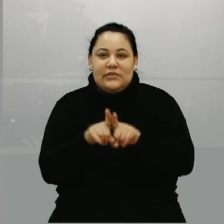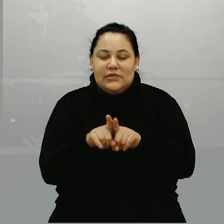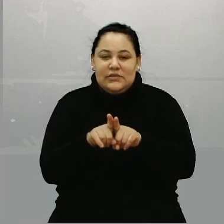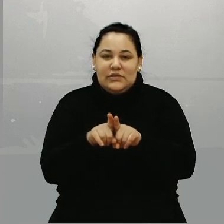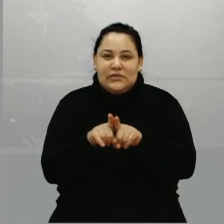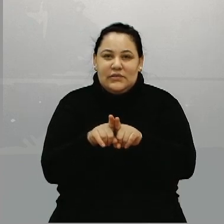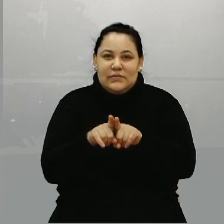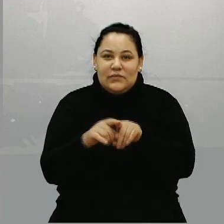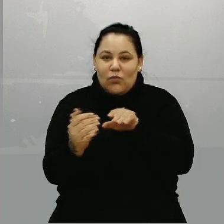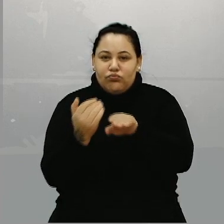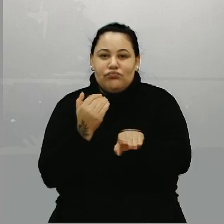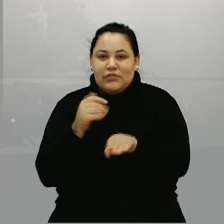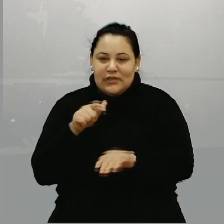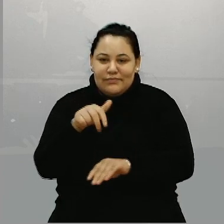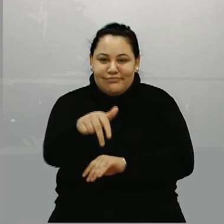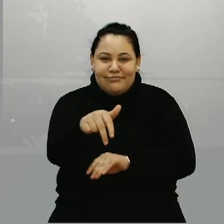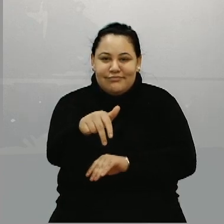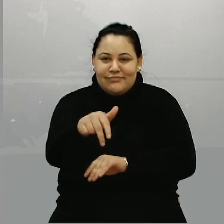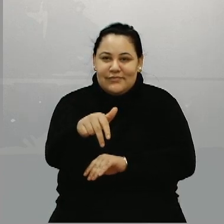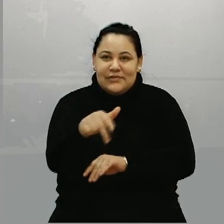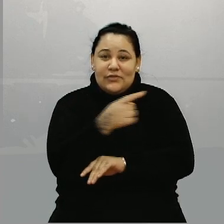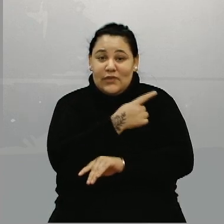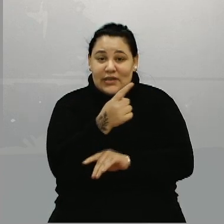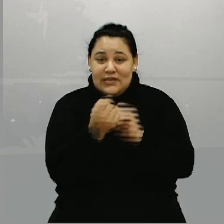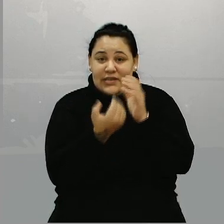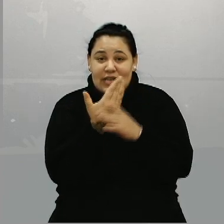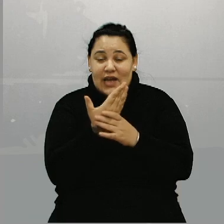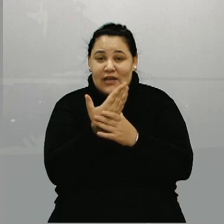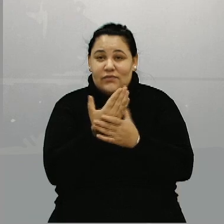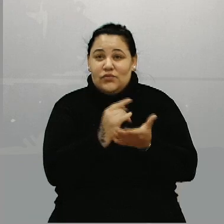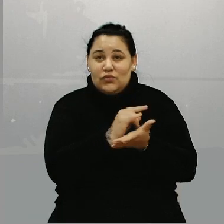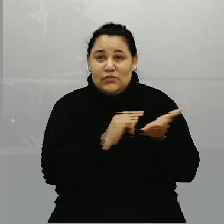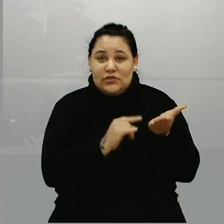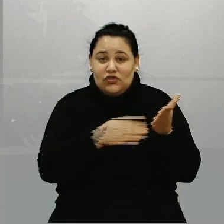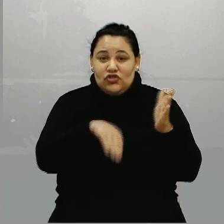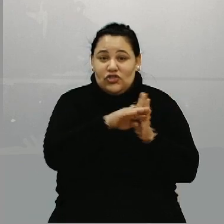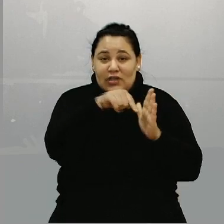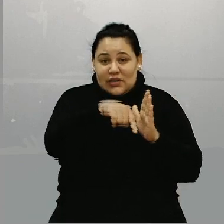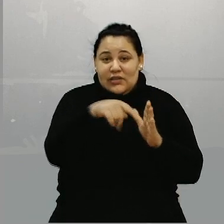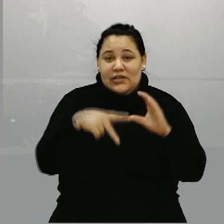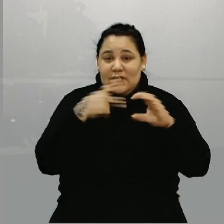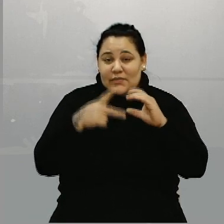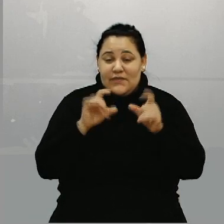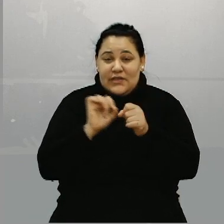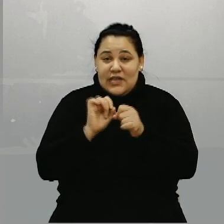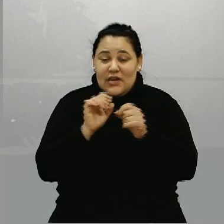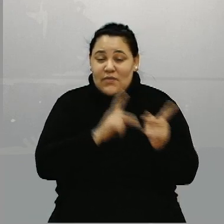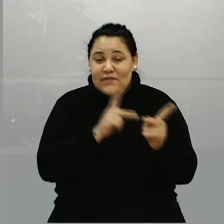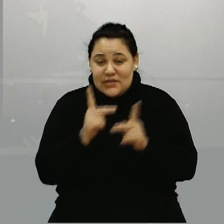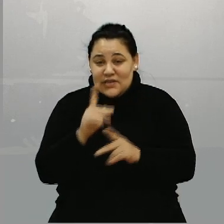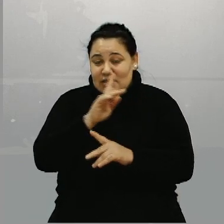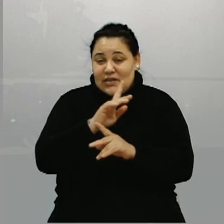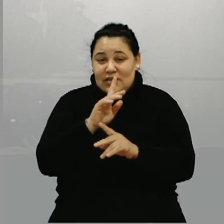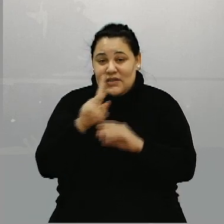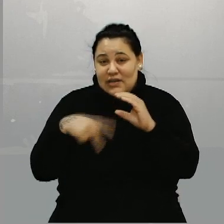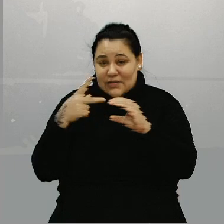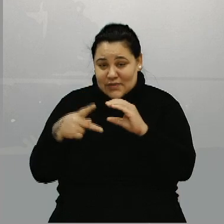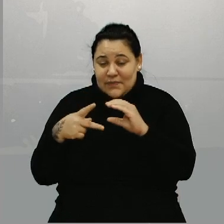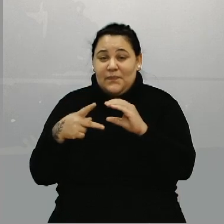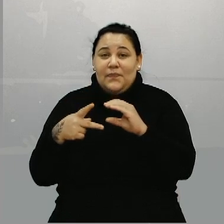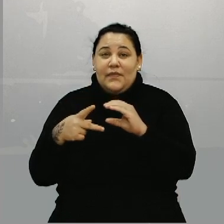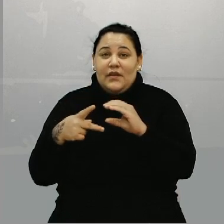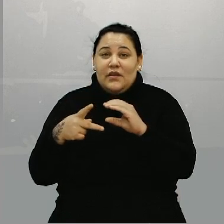Então eles elaboraram um abaixo-assinado e vieram aqui na Câmara, fizeram uma reunião, uma visita à Câmara, e nós